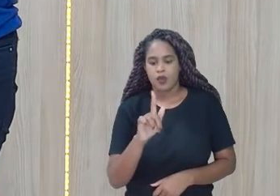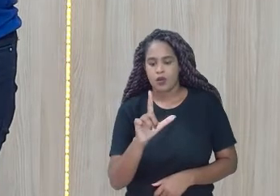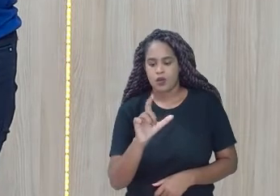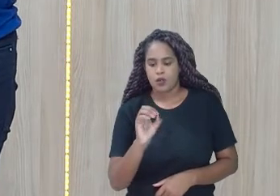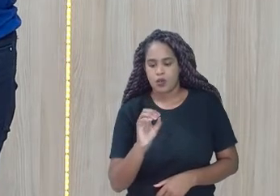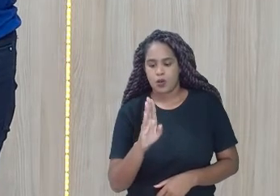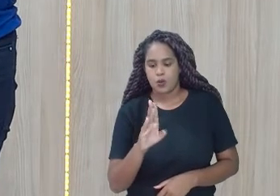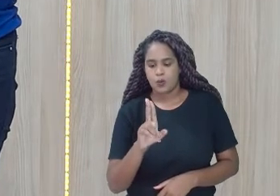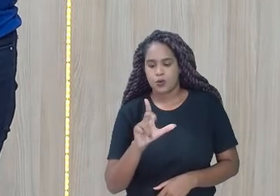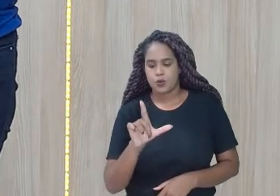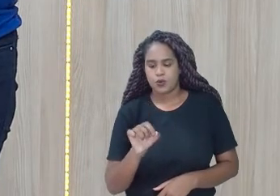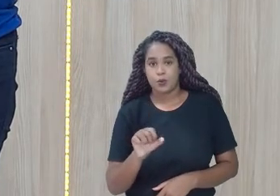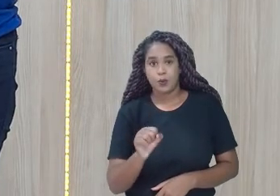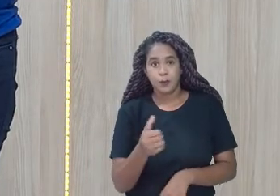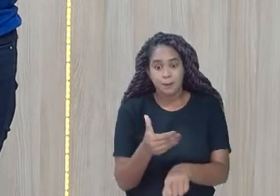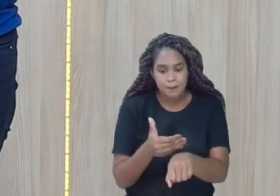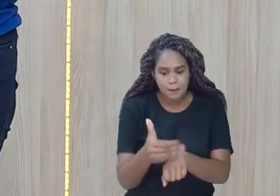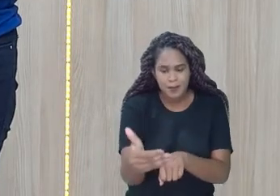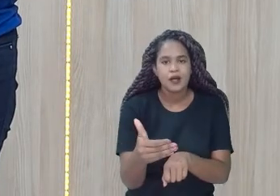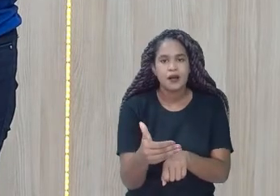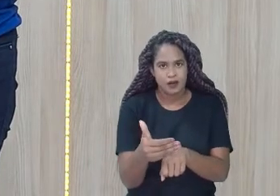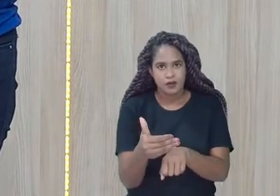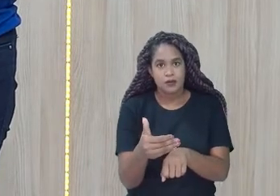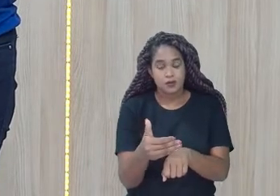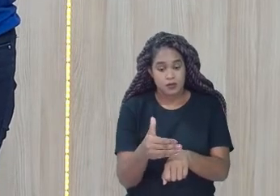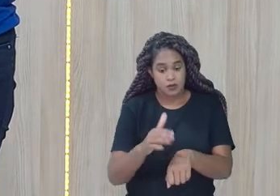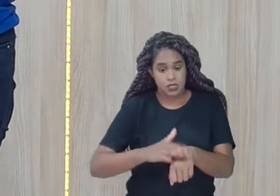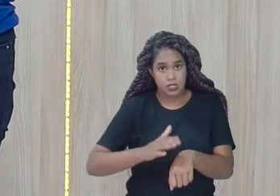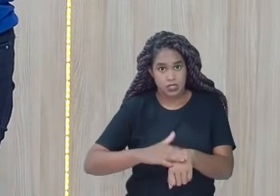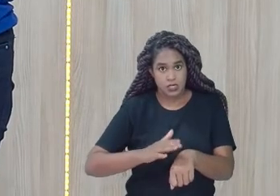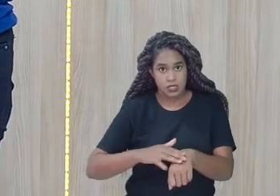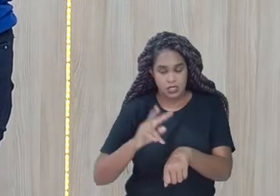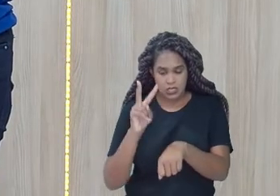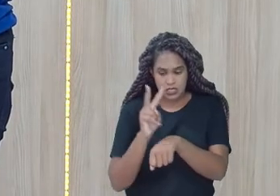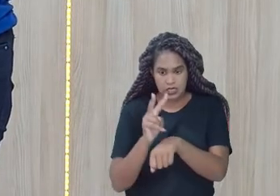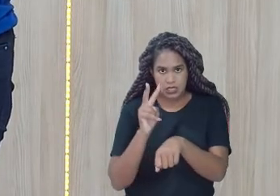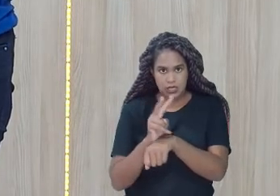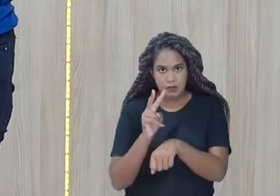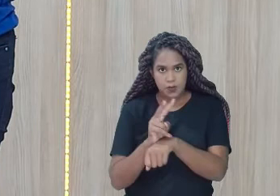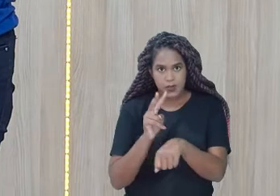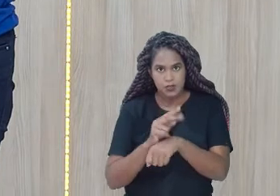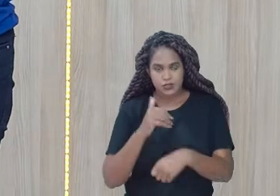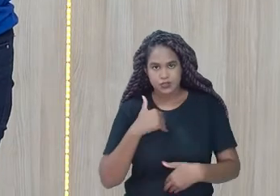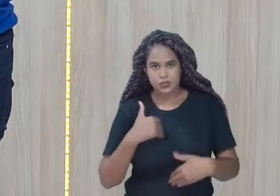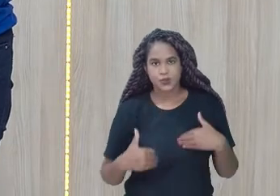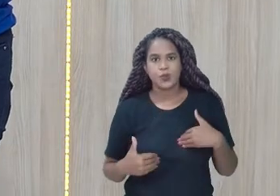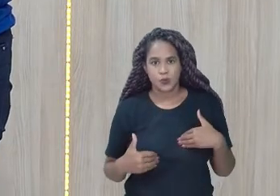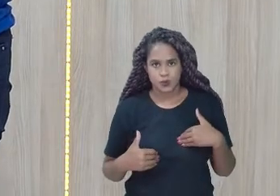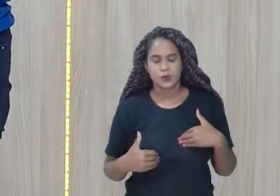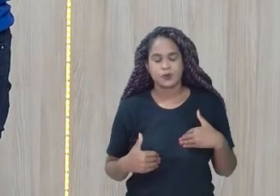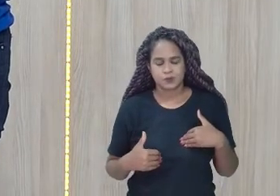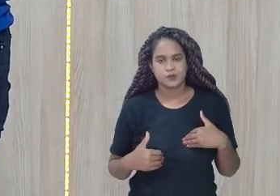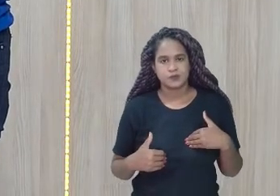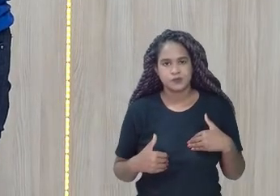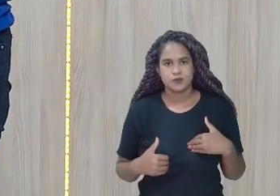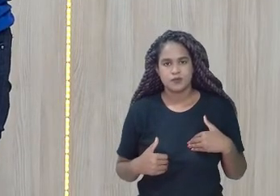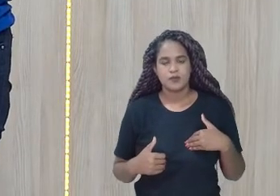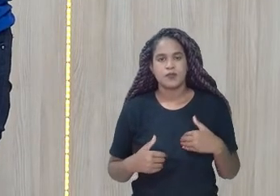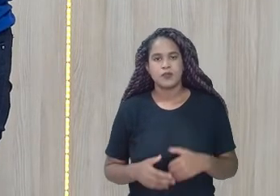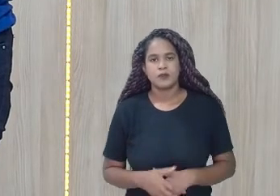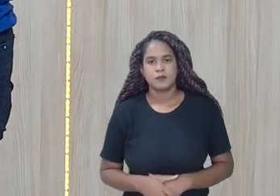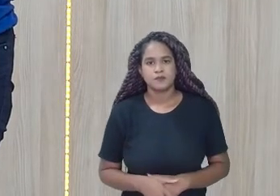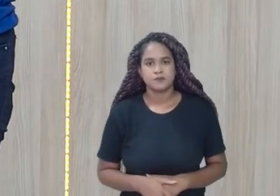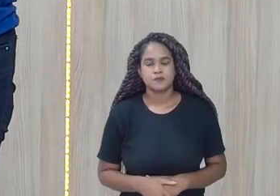a defesa do nosso organismo, que vai defender o nosso organismo. Então, ele diz, pronto, eu vou atingir ele porque ele não tem como me